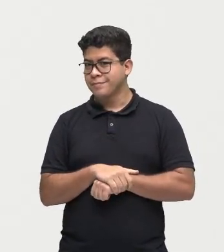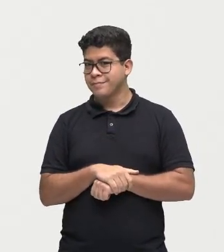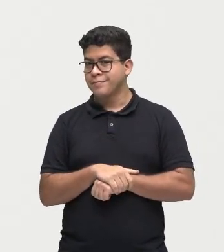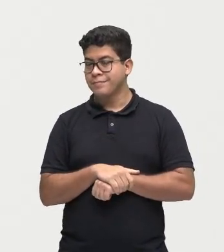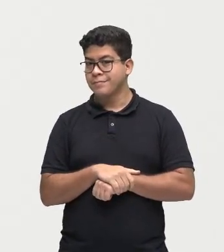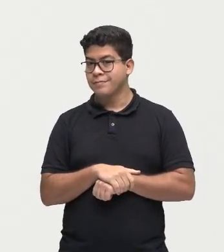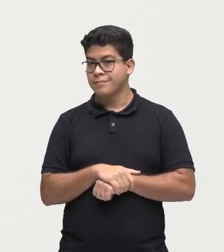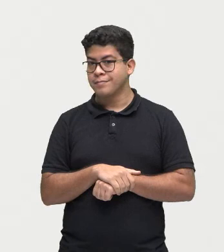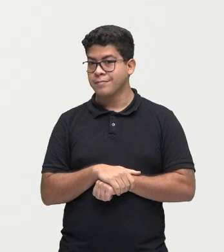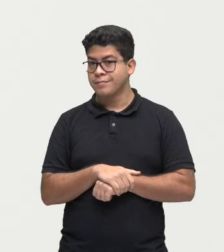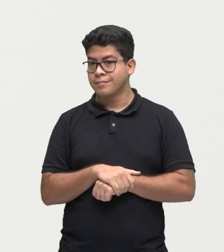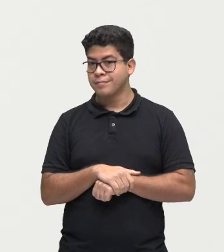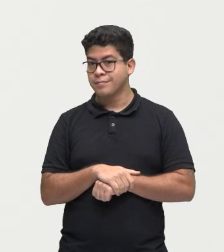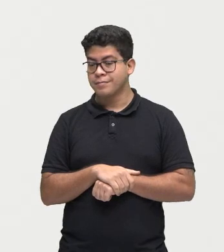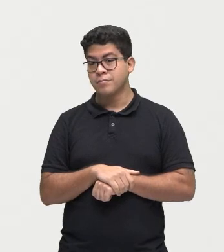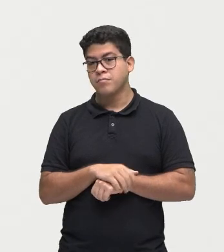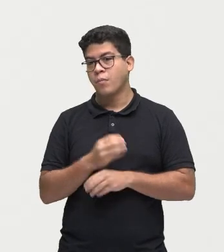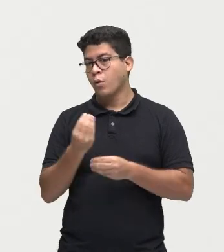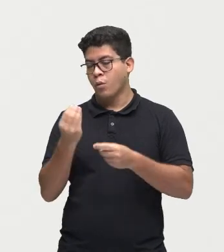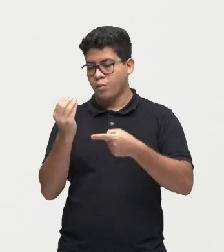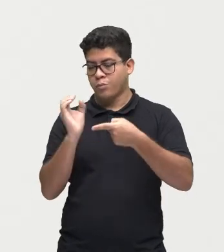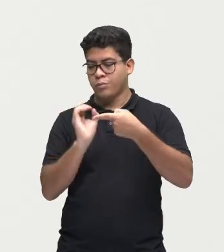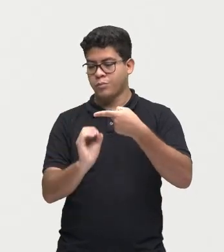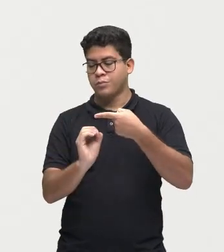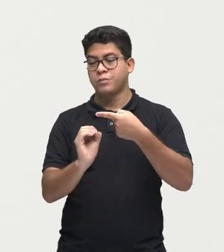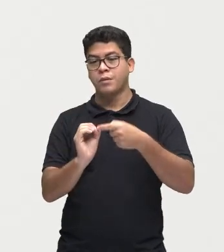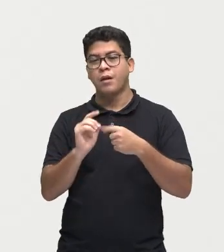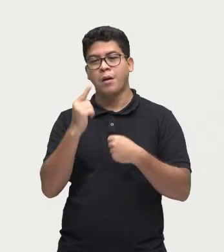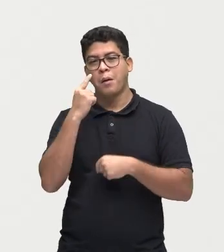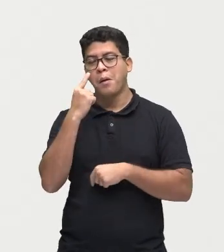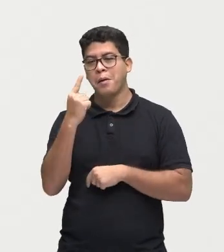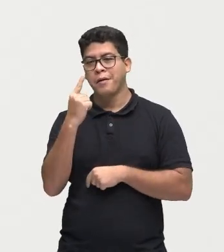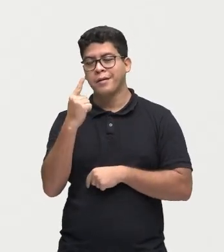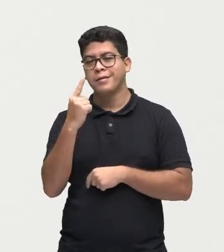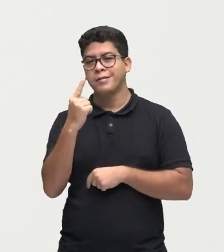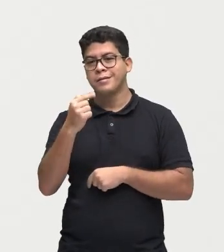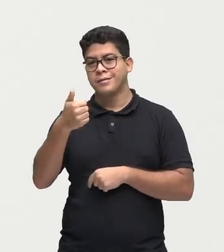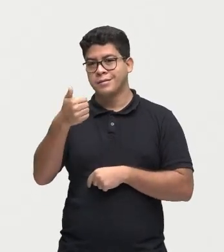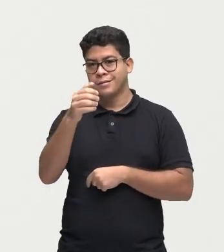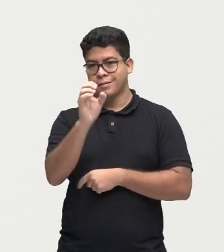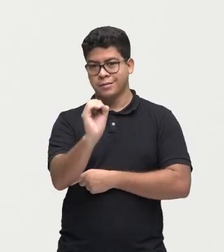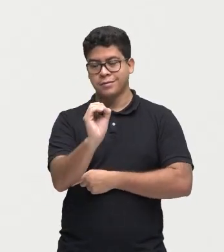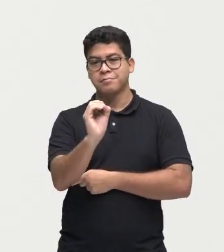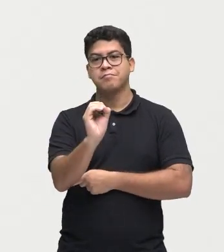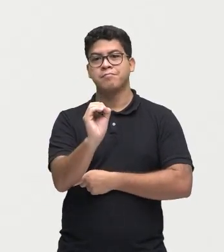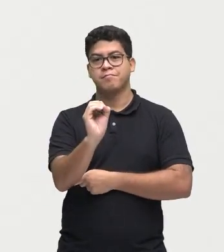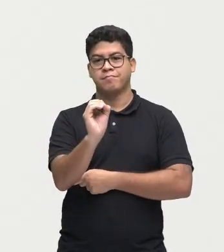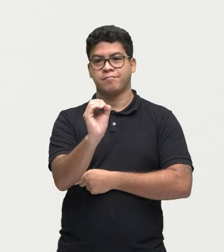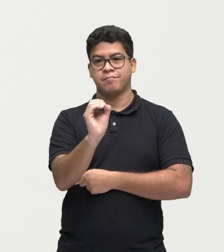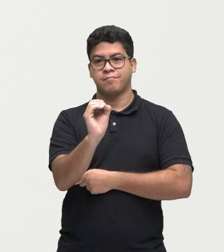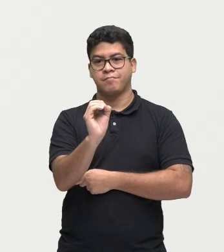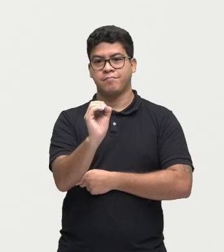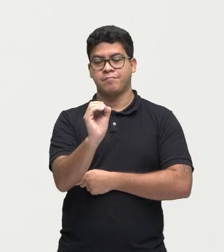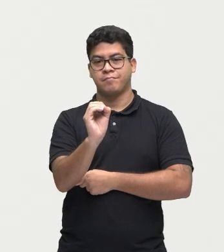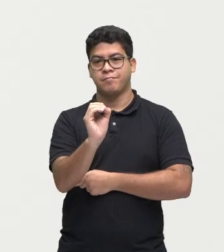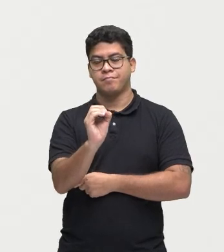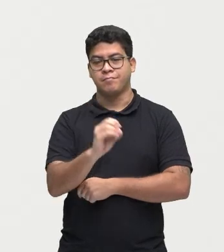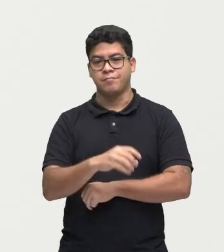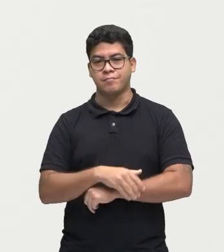1. Aí sobrou um zero aqui, a gente acrescentou ele no resultado. Ou seja,